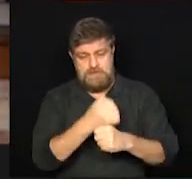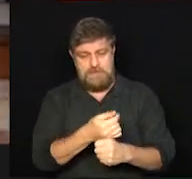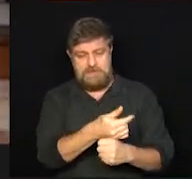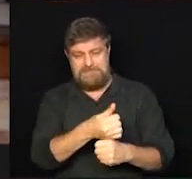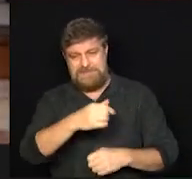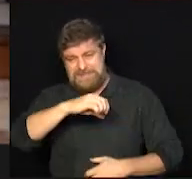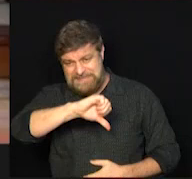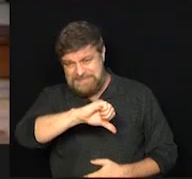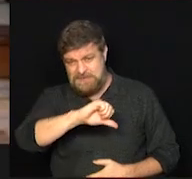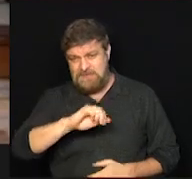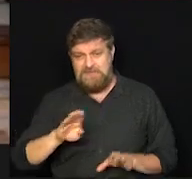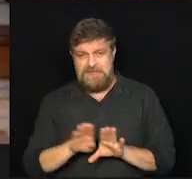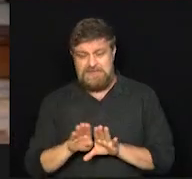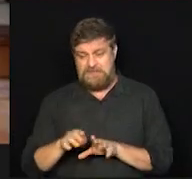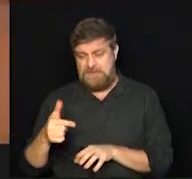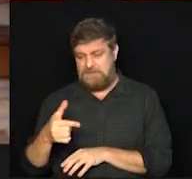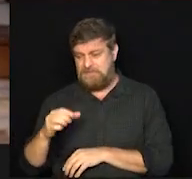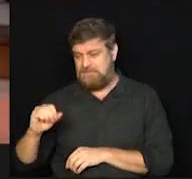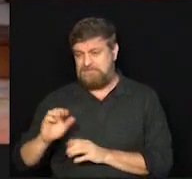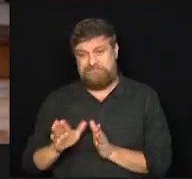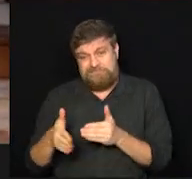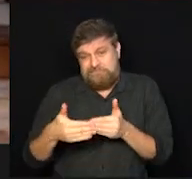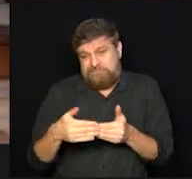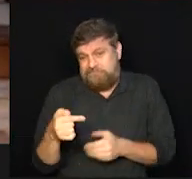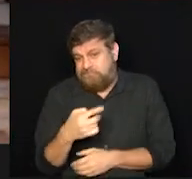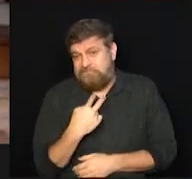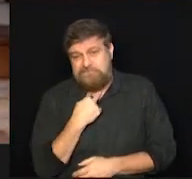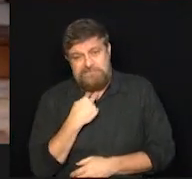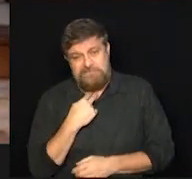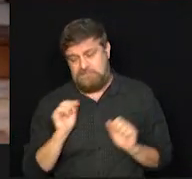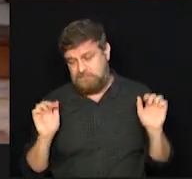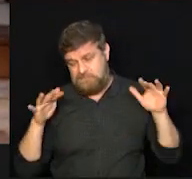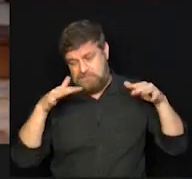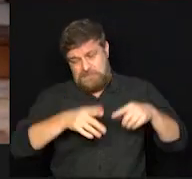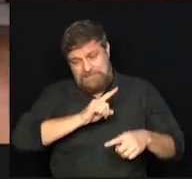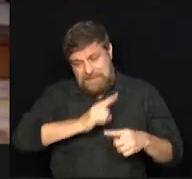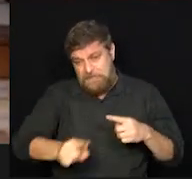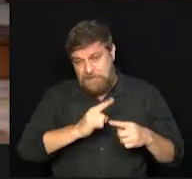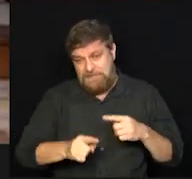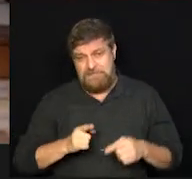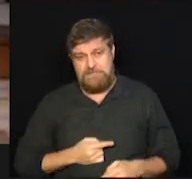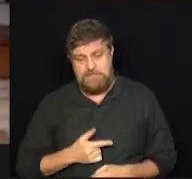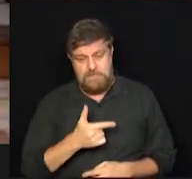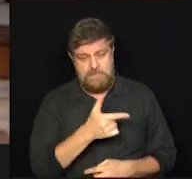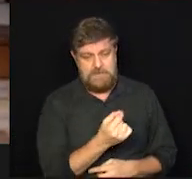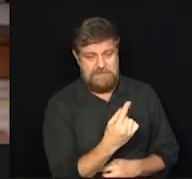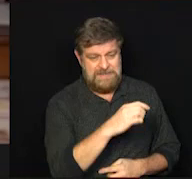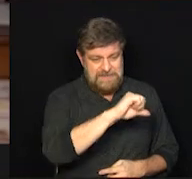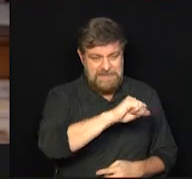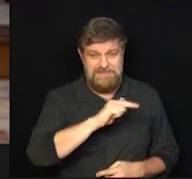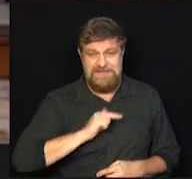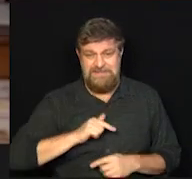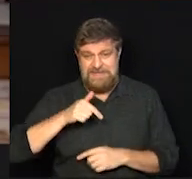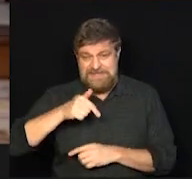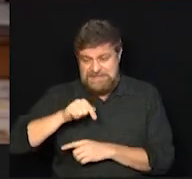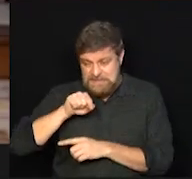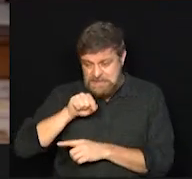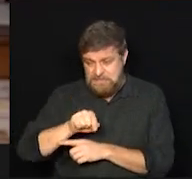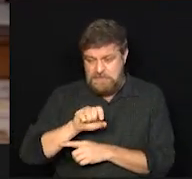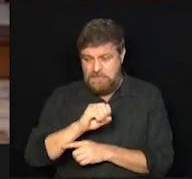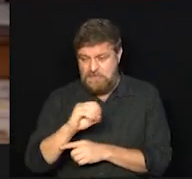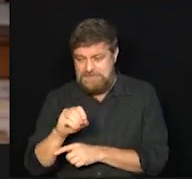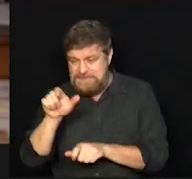2019/2020 enrolando pandêmico a gente né obviamente não receber o público mas em 2019 foram 7.800 as